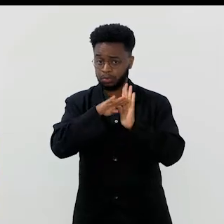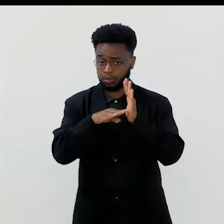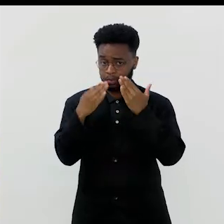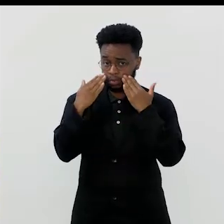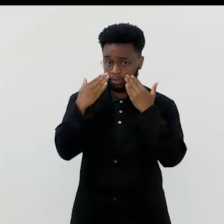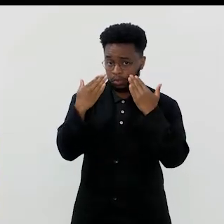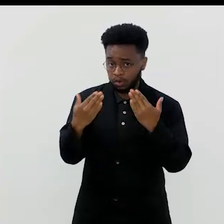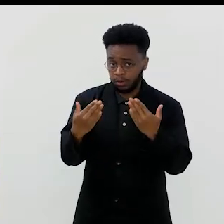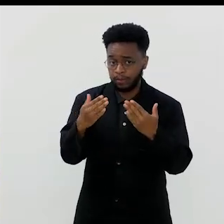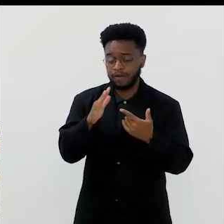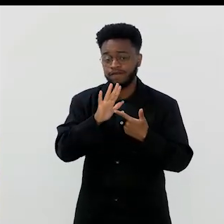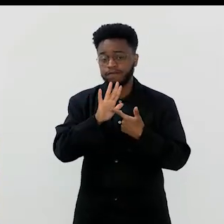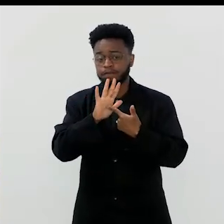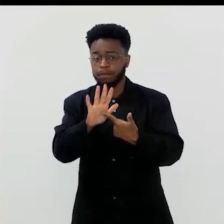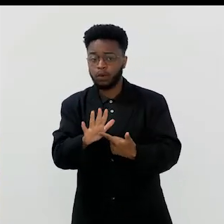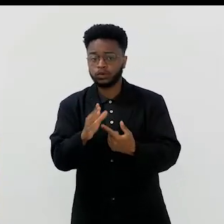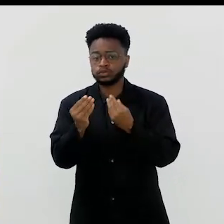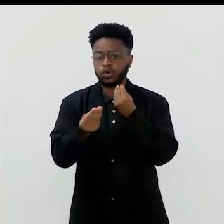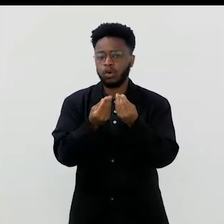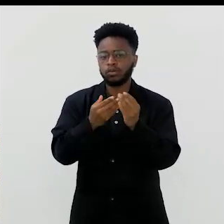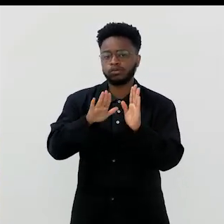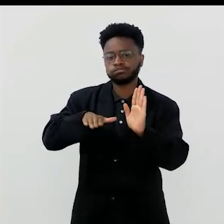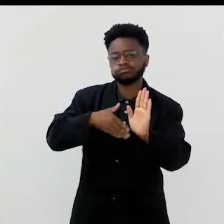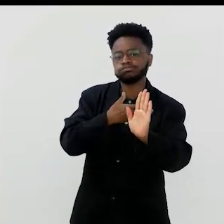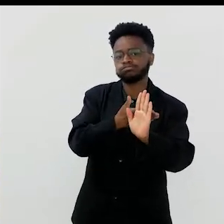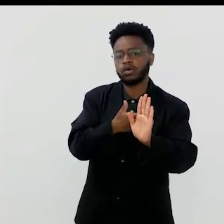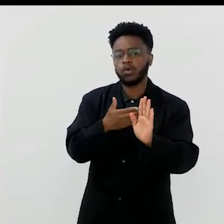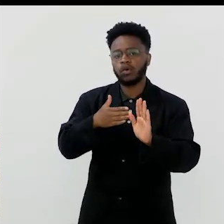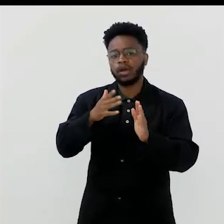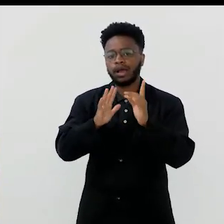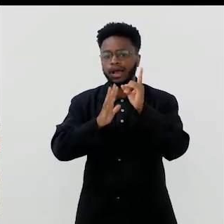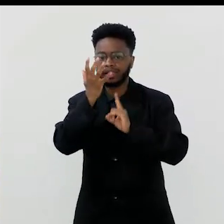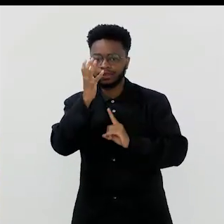ele justamente fala dos bastidores do carnaval,